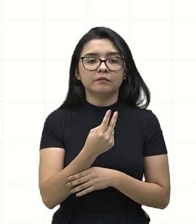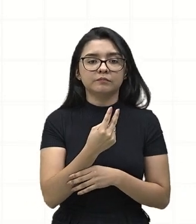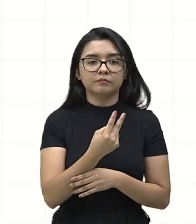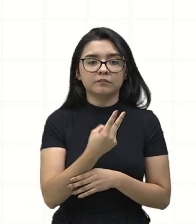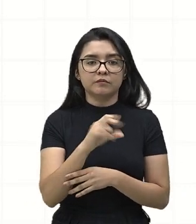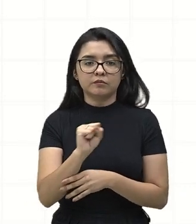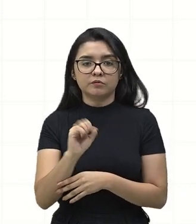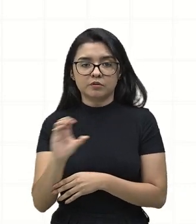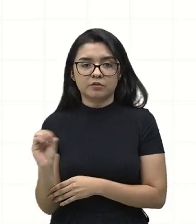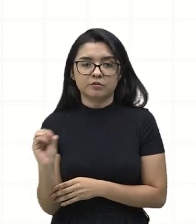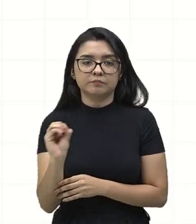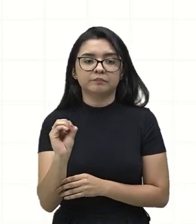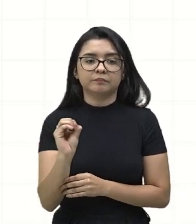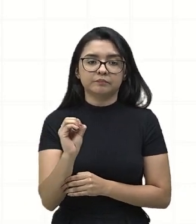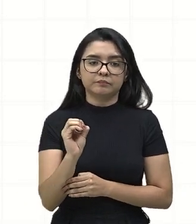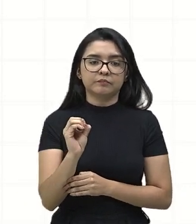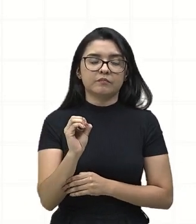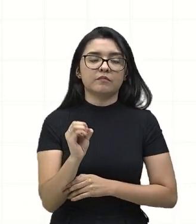280